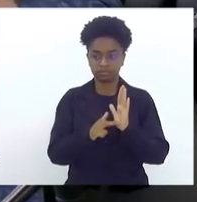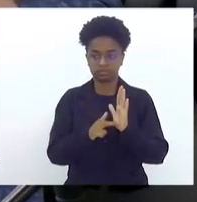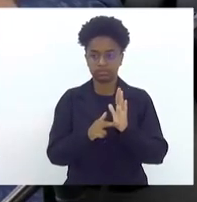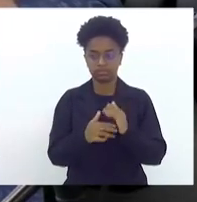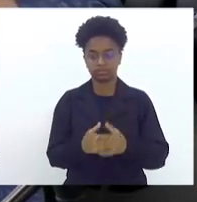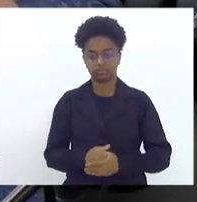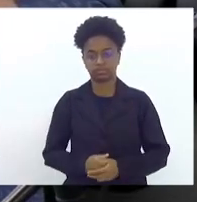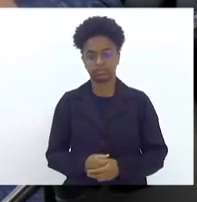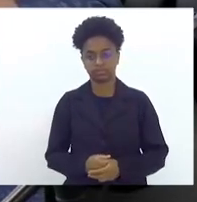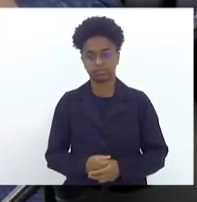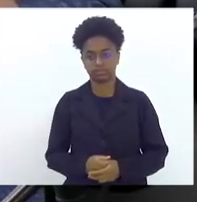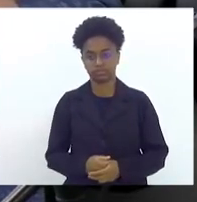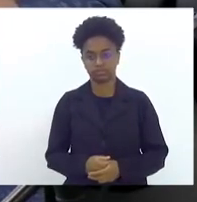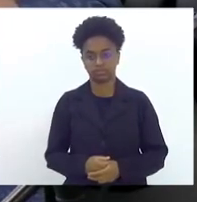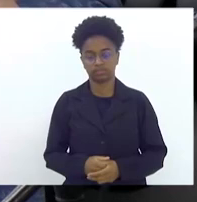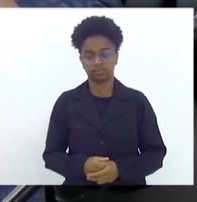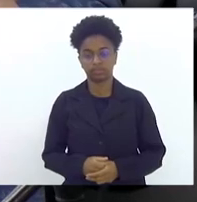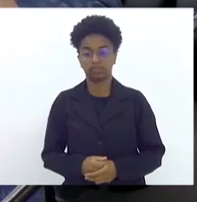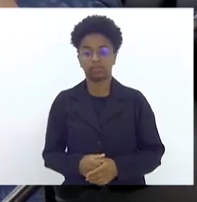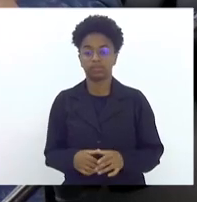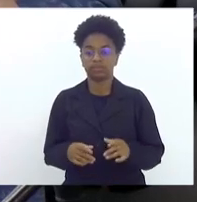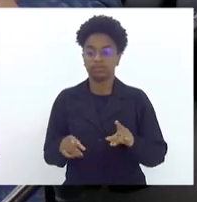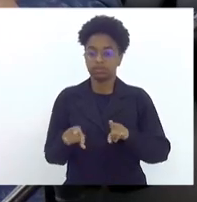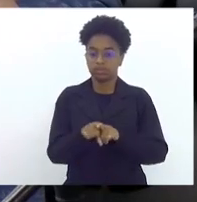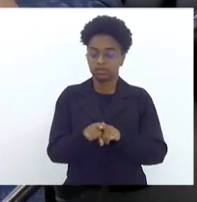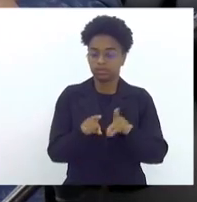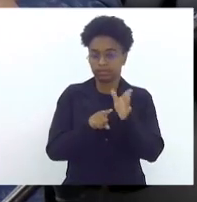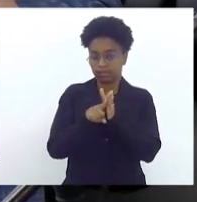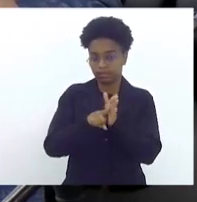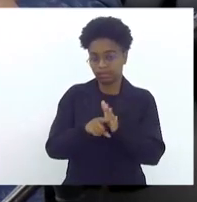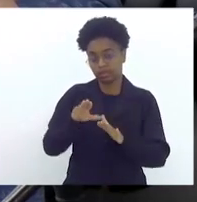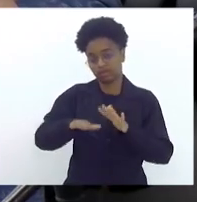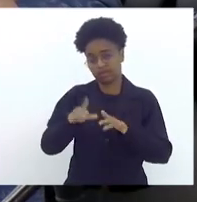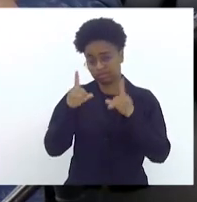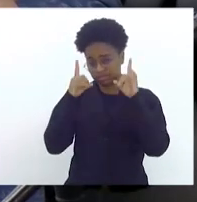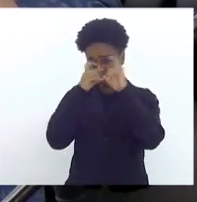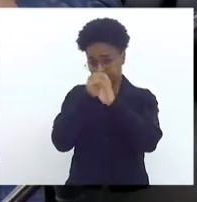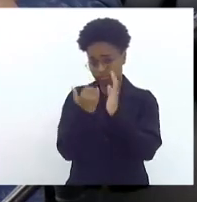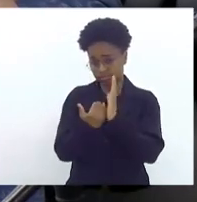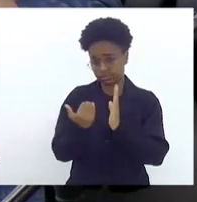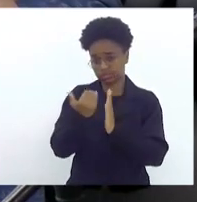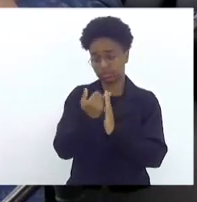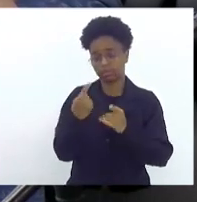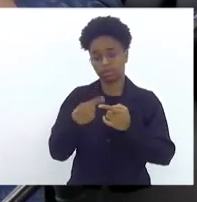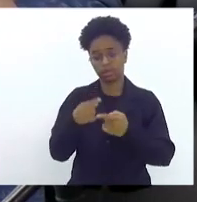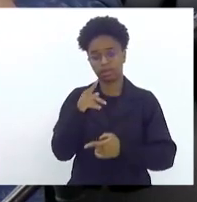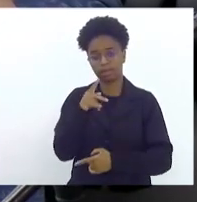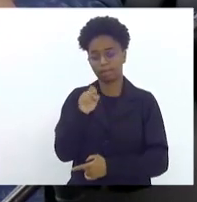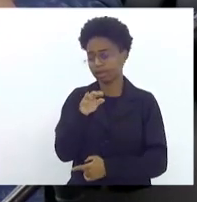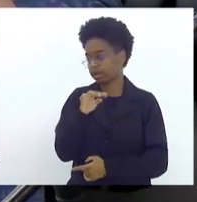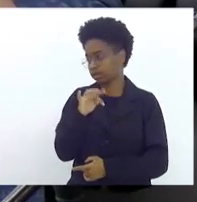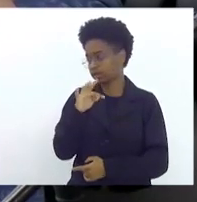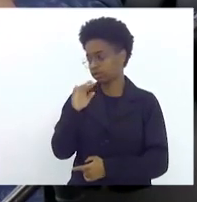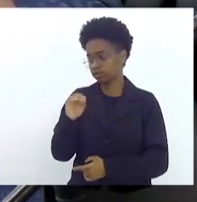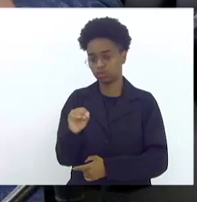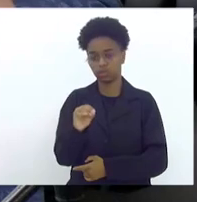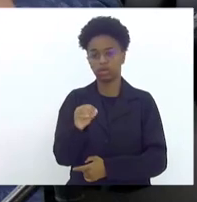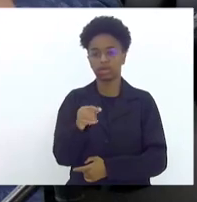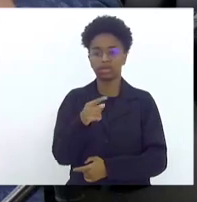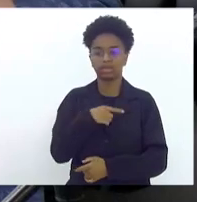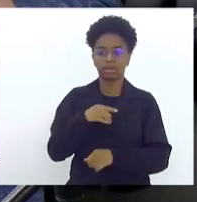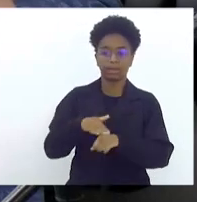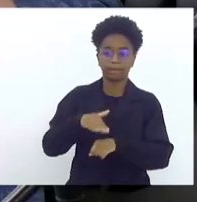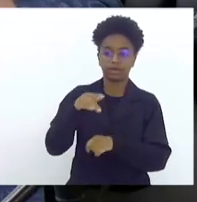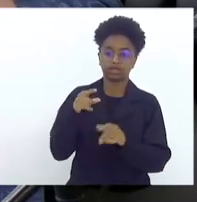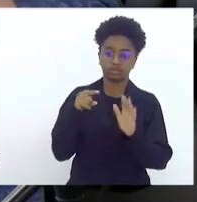que excitações né Inclusive acho que citações a perícia que deve ser uma dificuldade enorme né que perito a gente faz muito mal as